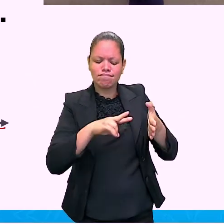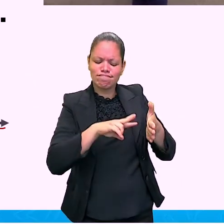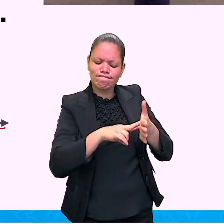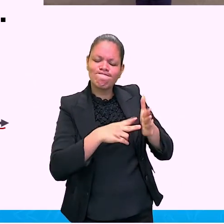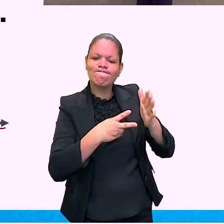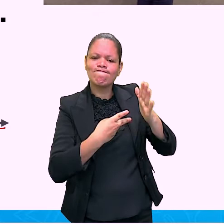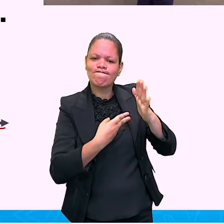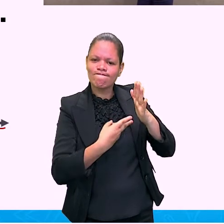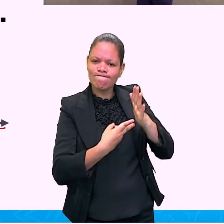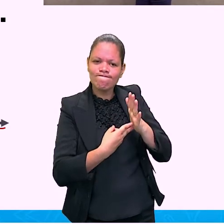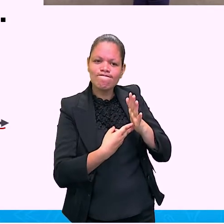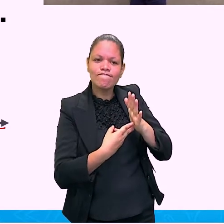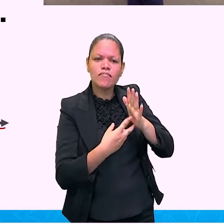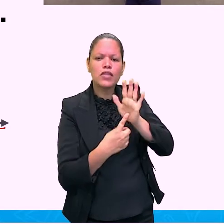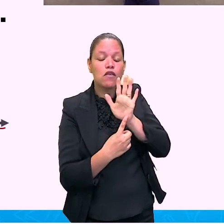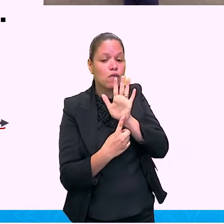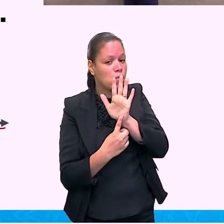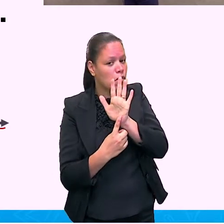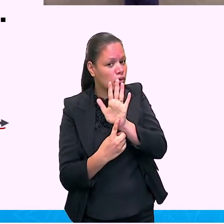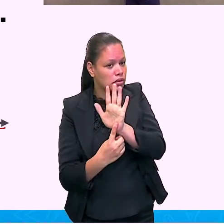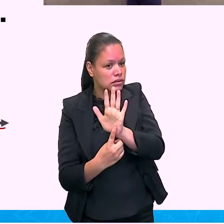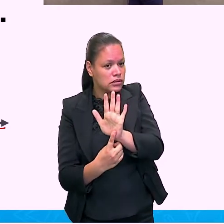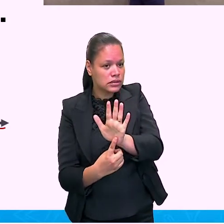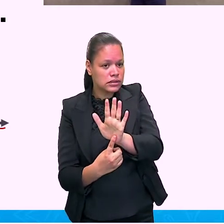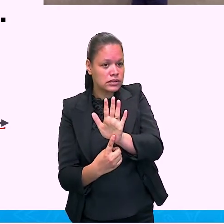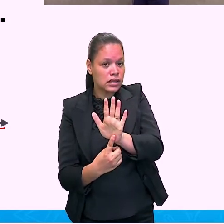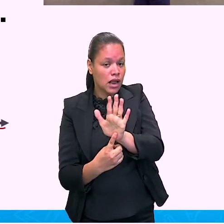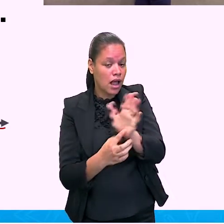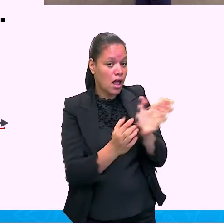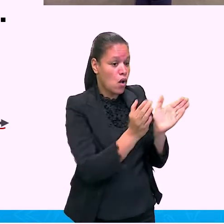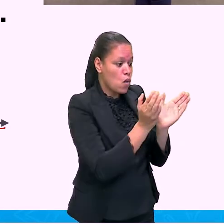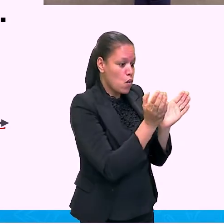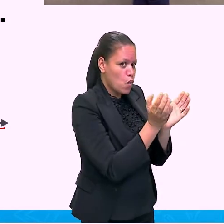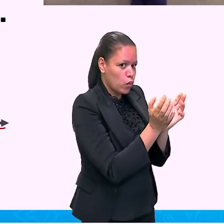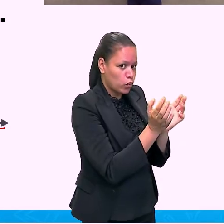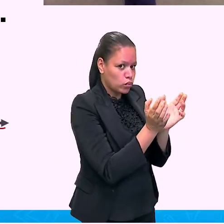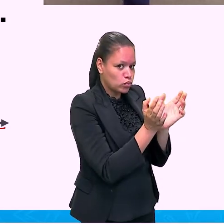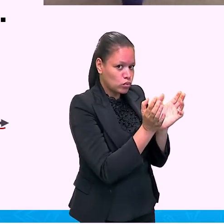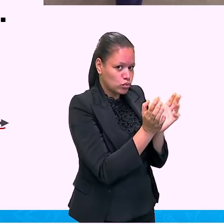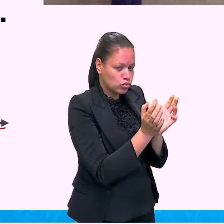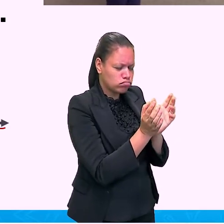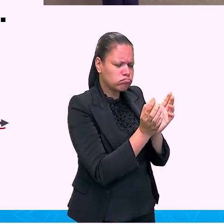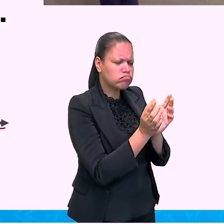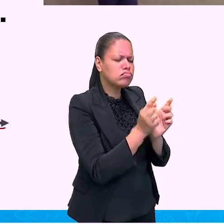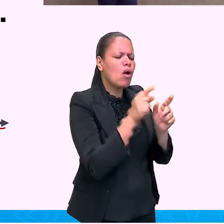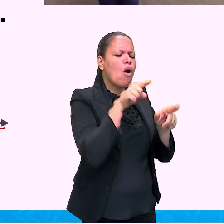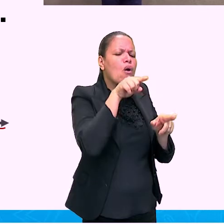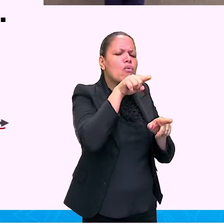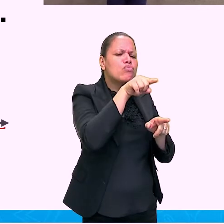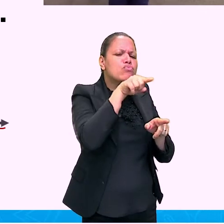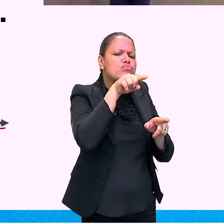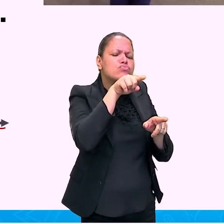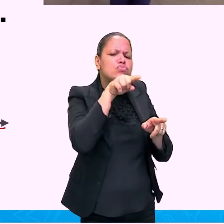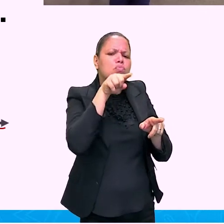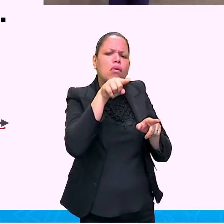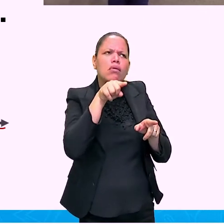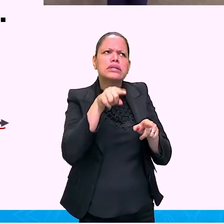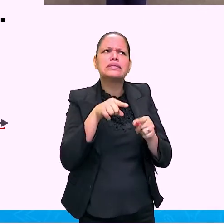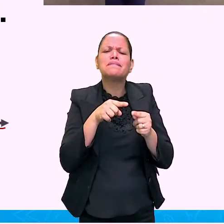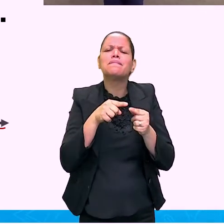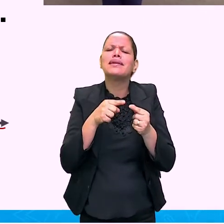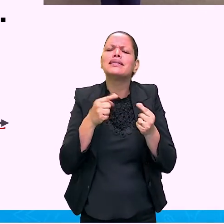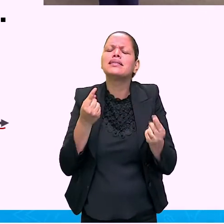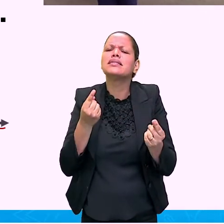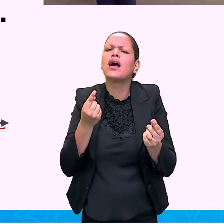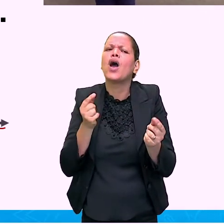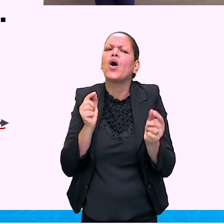são apenas como conjunto de pontos. Mas, professor, você está dizendo que é retas e agora trabalham com